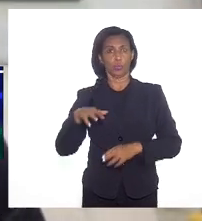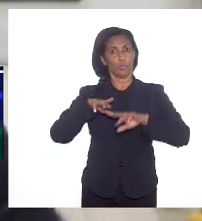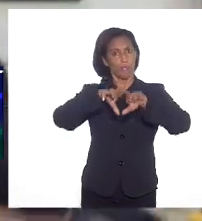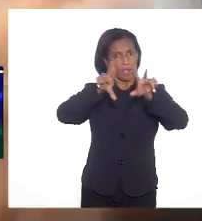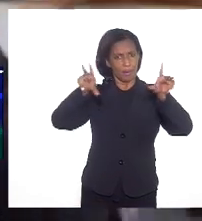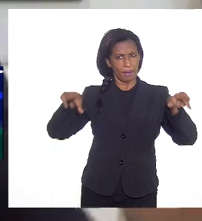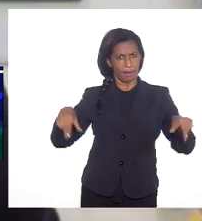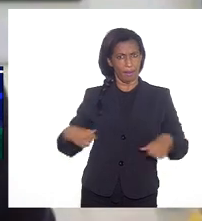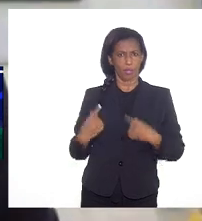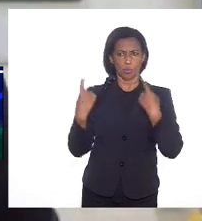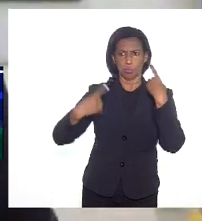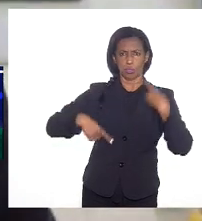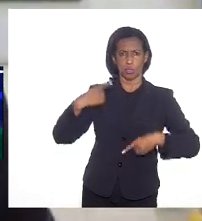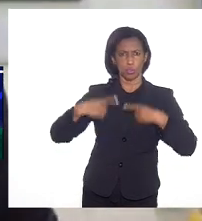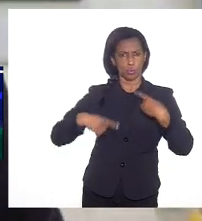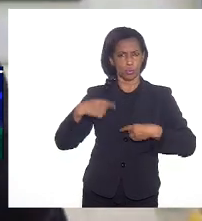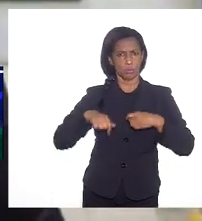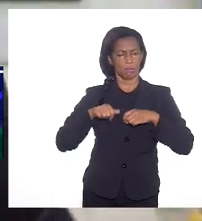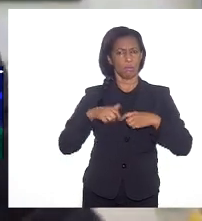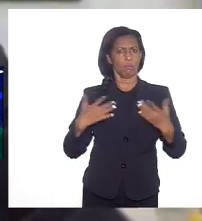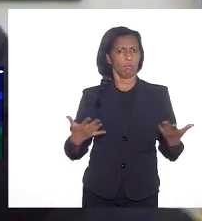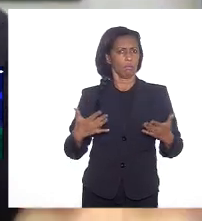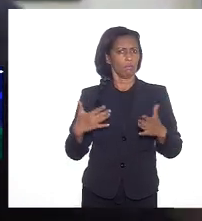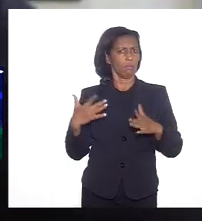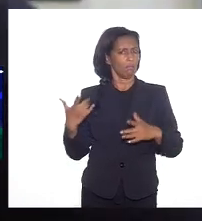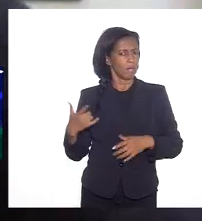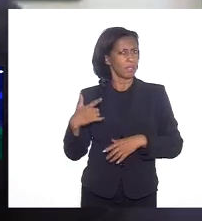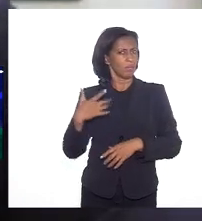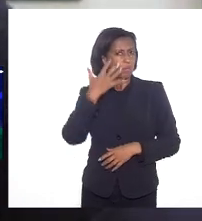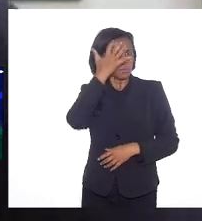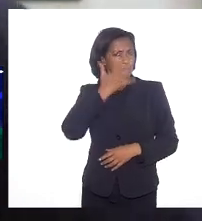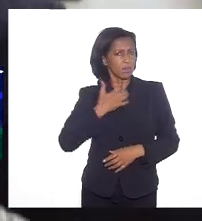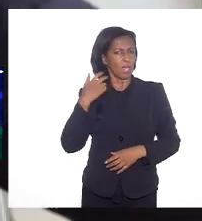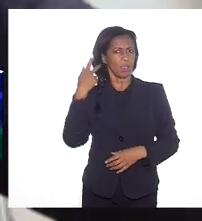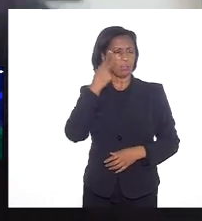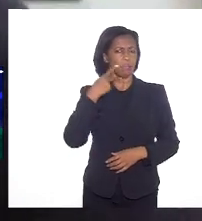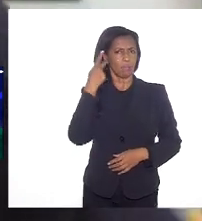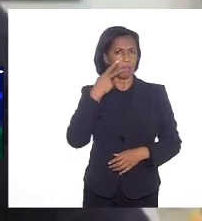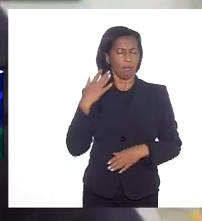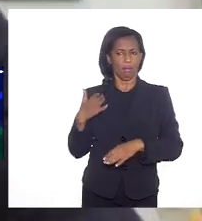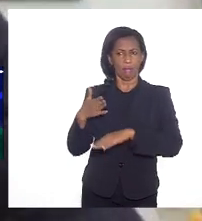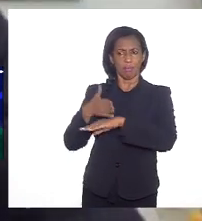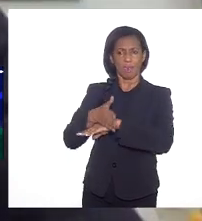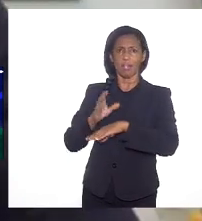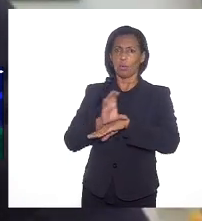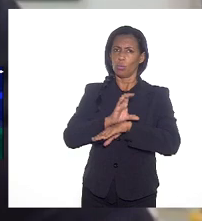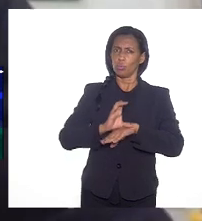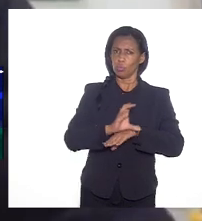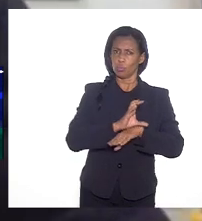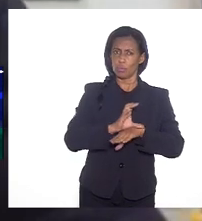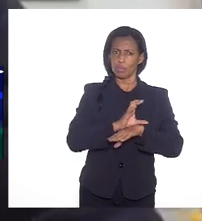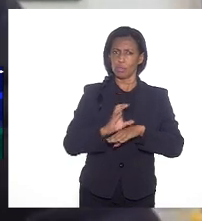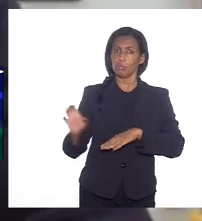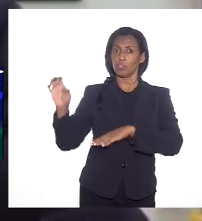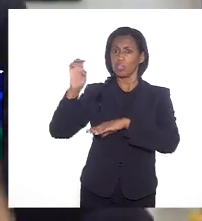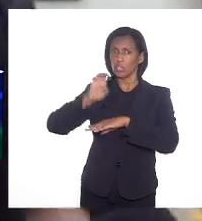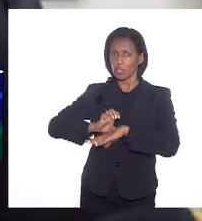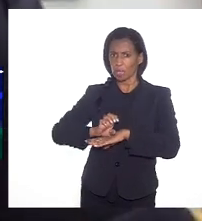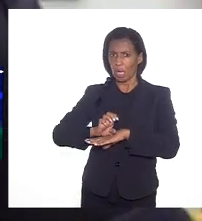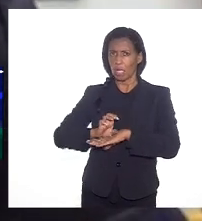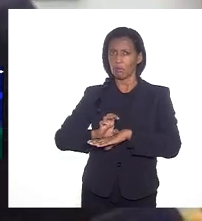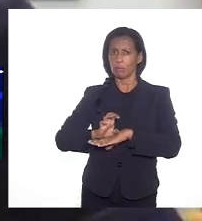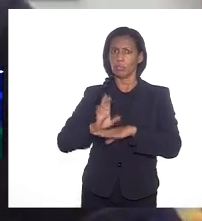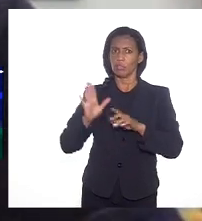diferenciado de uma discussão ampliada é uma medida muito grave do parlamento mexer na constituição do estado prudentemente feito